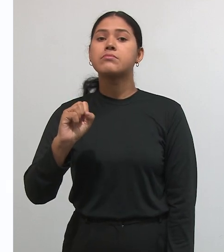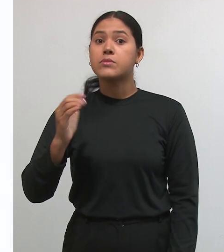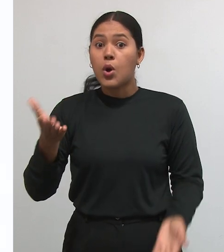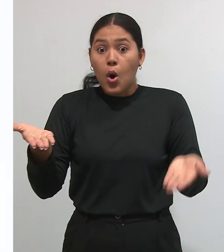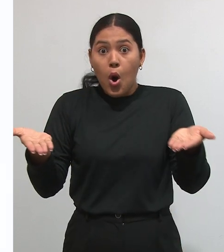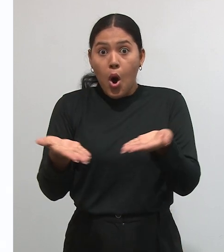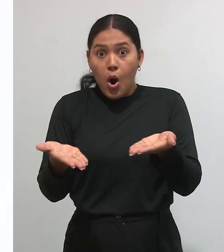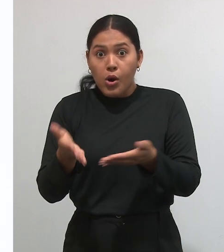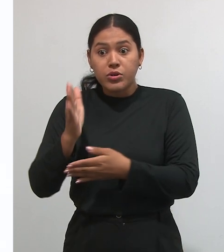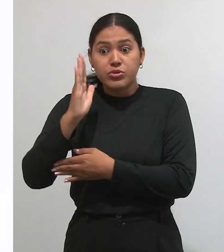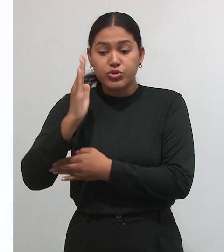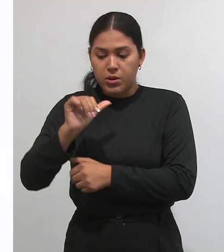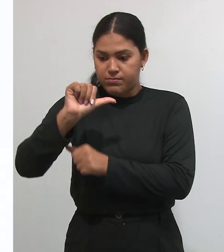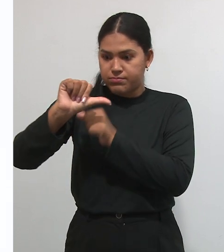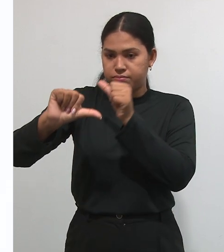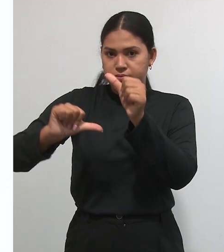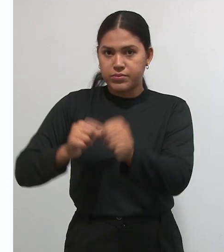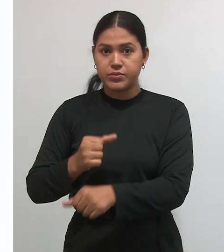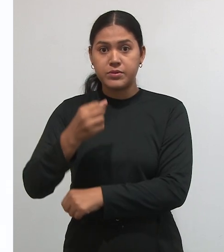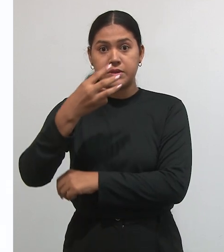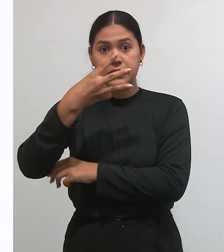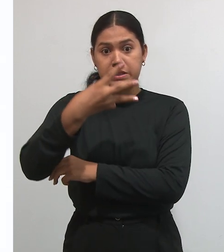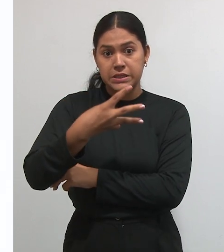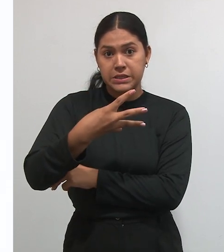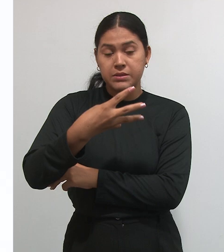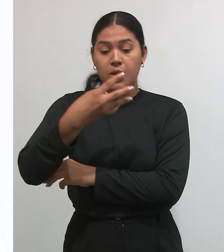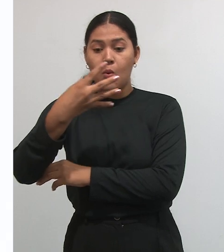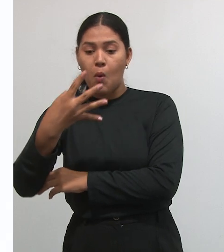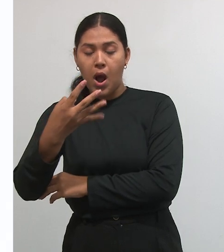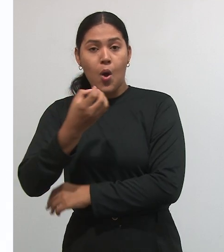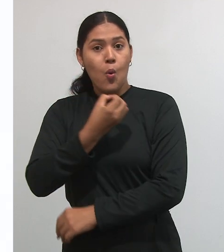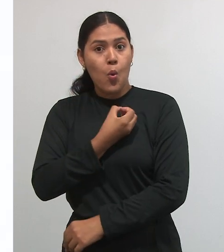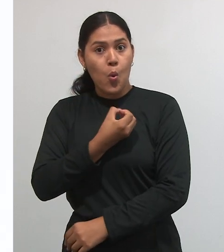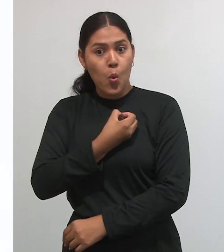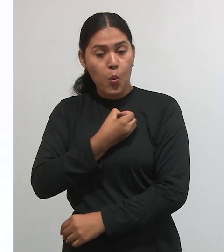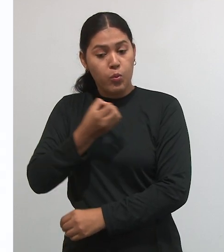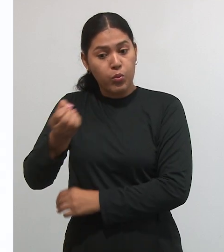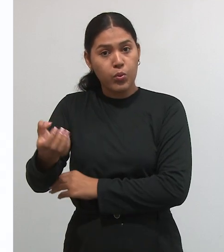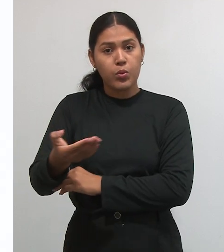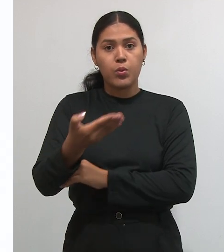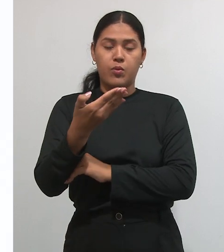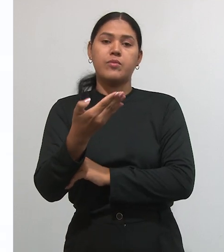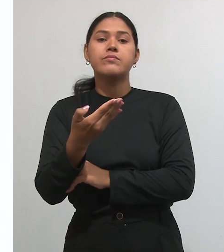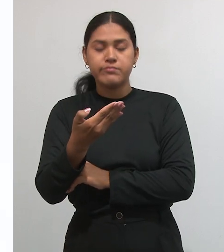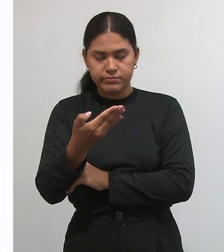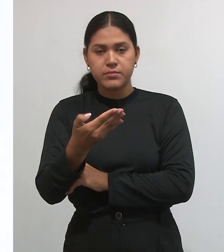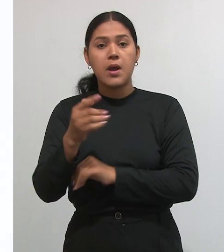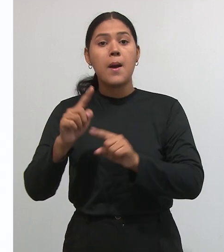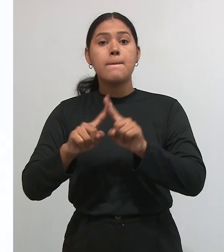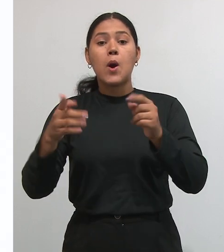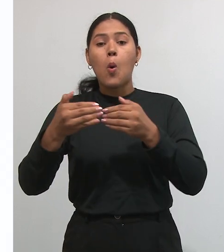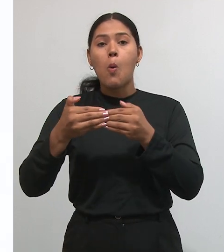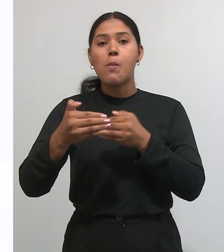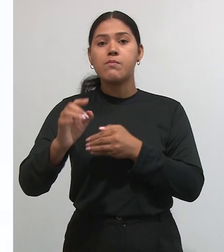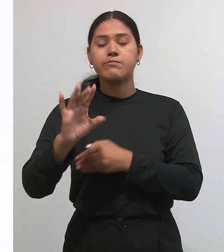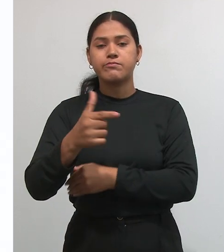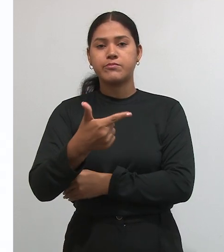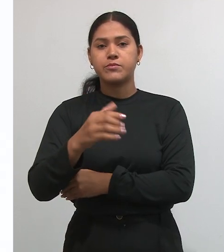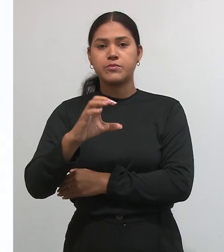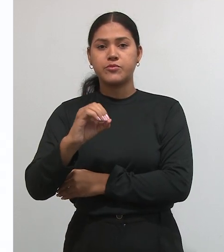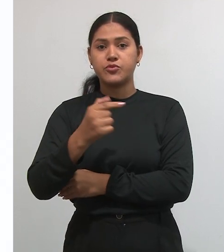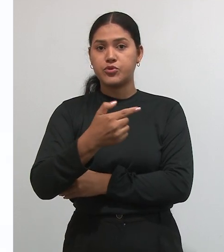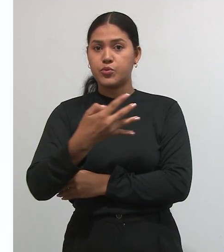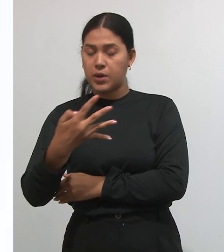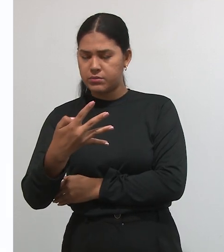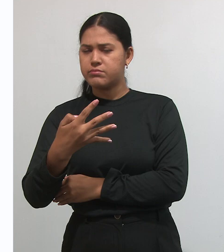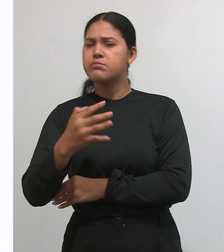gente, inclusive, está na 34ª NBCT SP, mas que só vai iniciar em 2024.